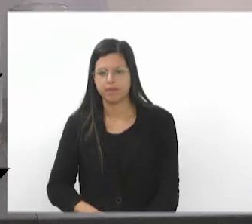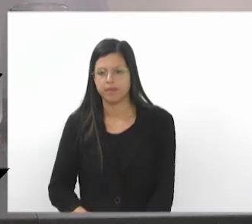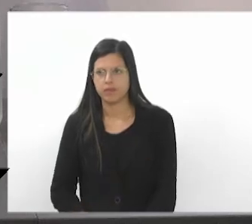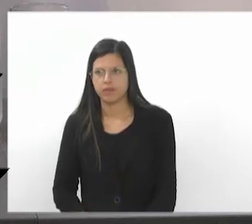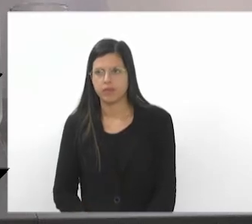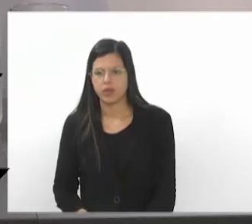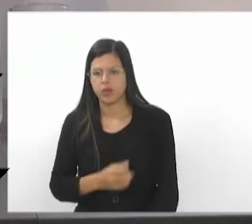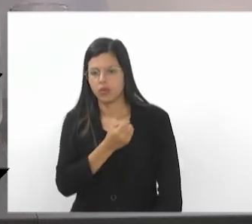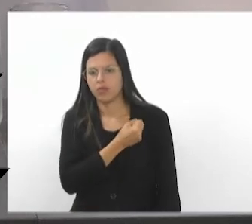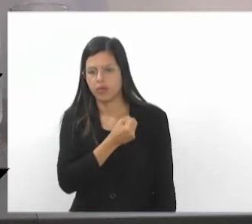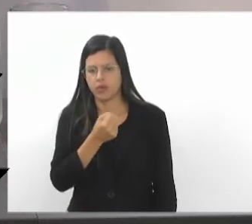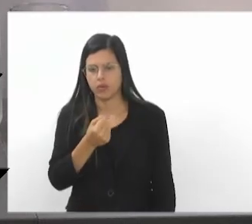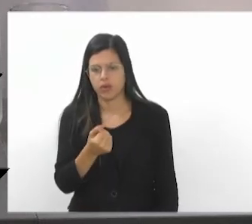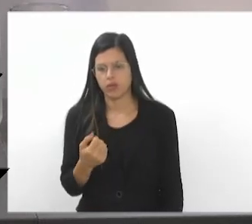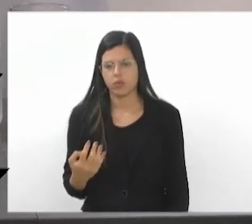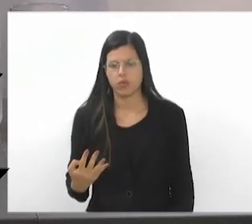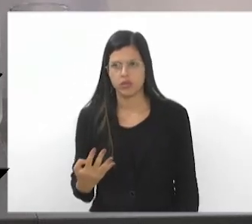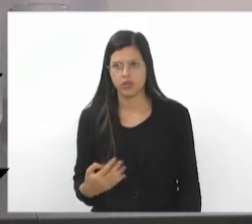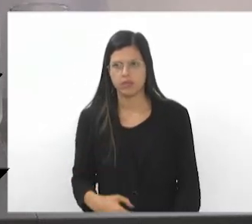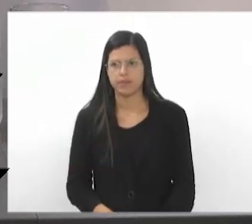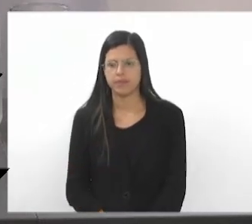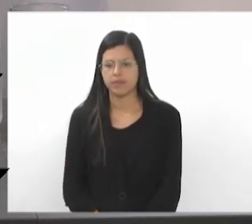Vamos ao 14 da pauta.